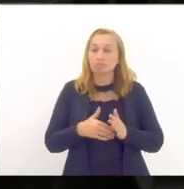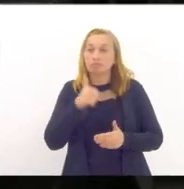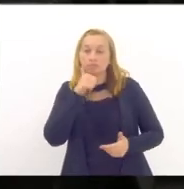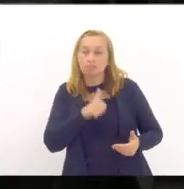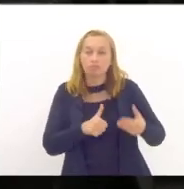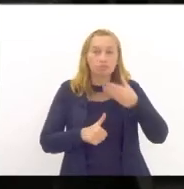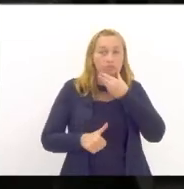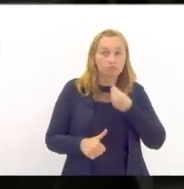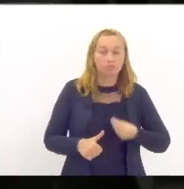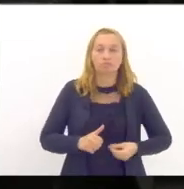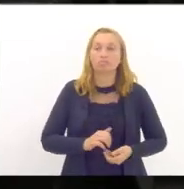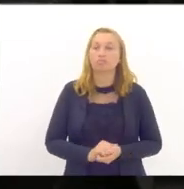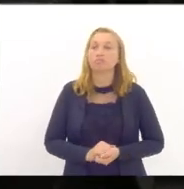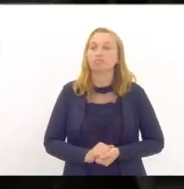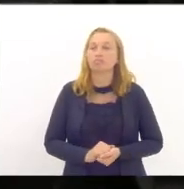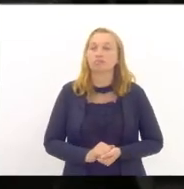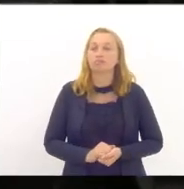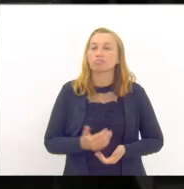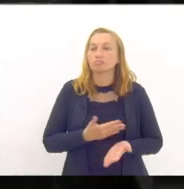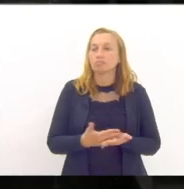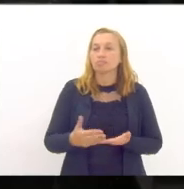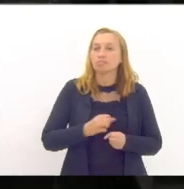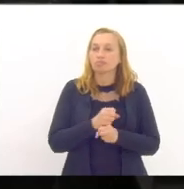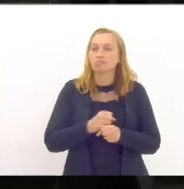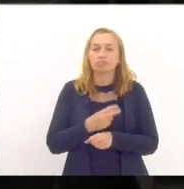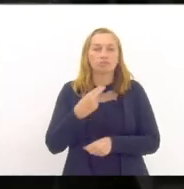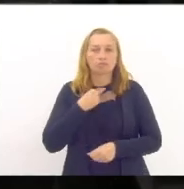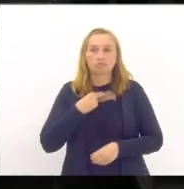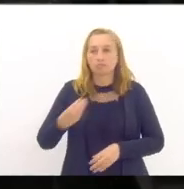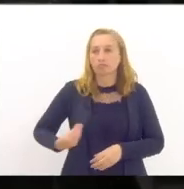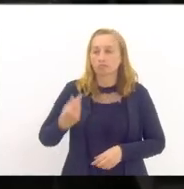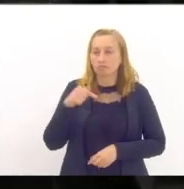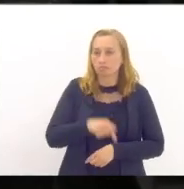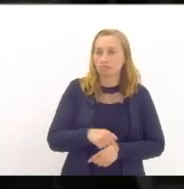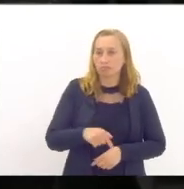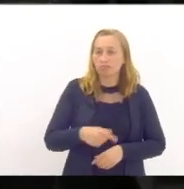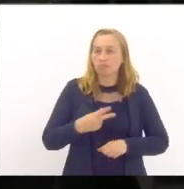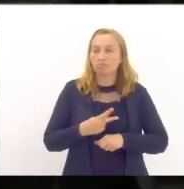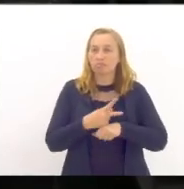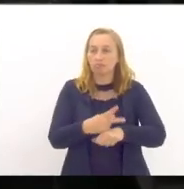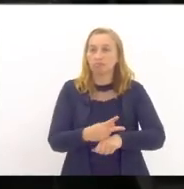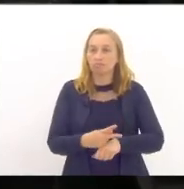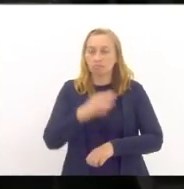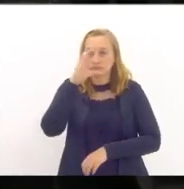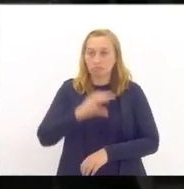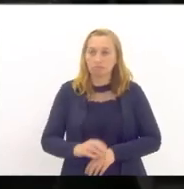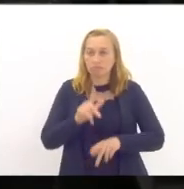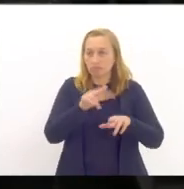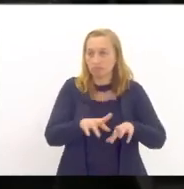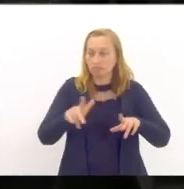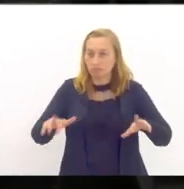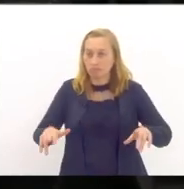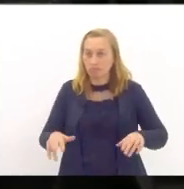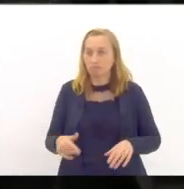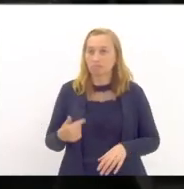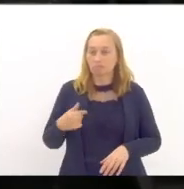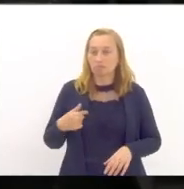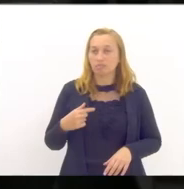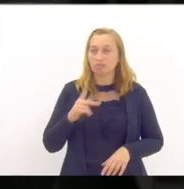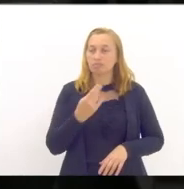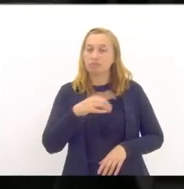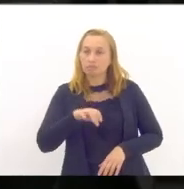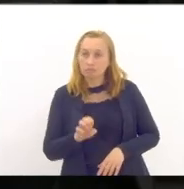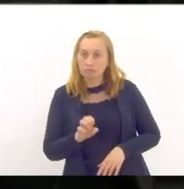todas e todes. No início desse ano, eu não pude estar presente à entrega do Prêmio Cidadania e Respeito à Diversidade, com o qual eu e Eric